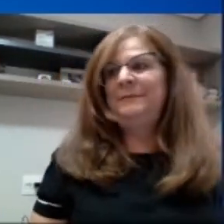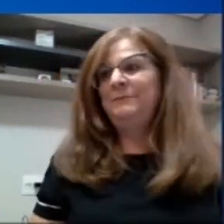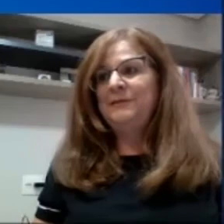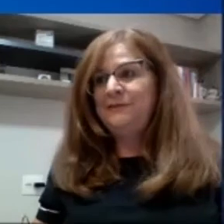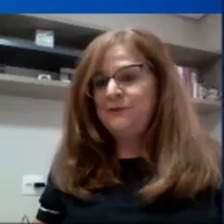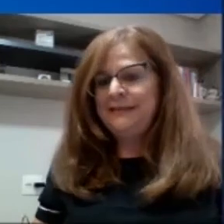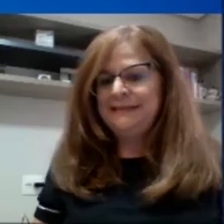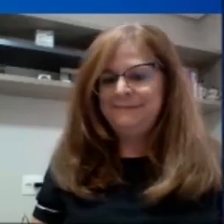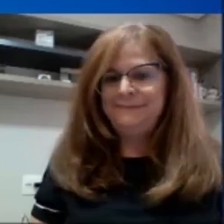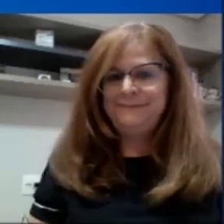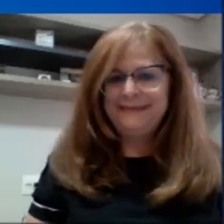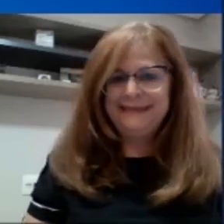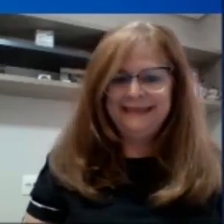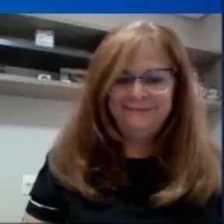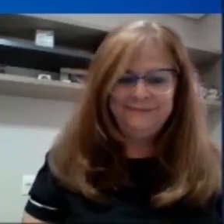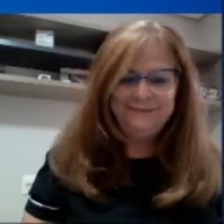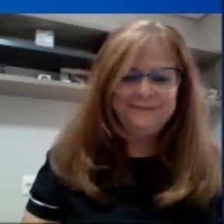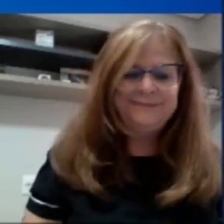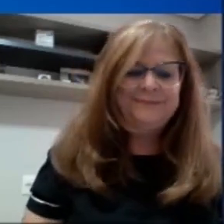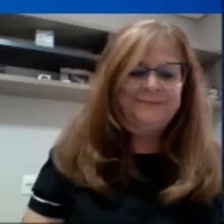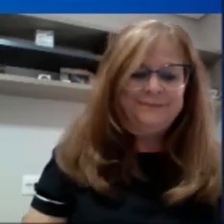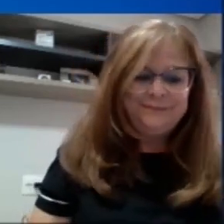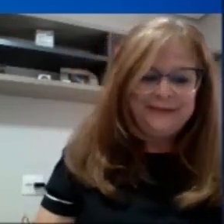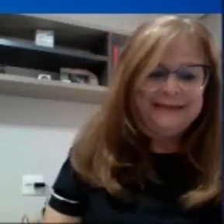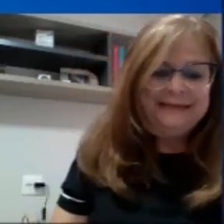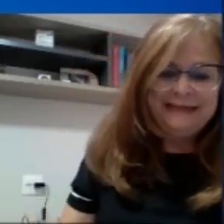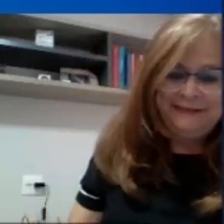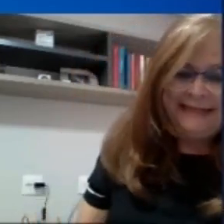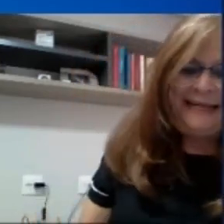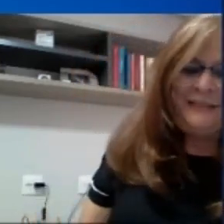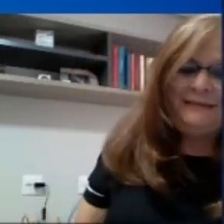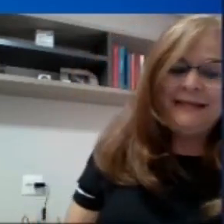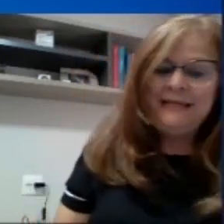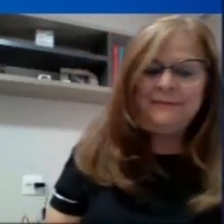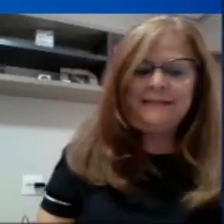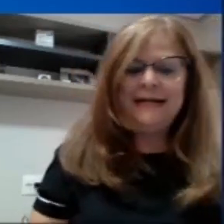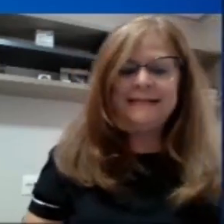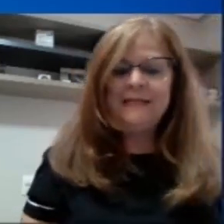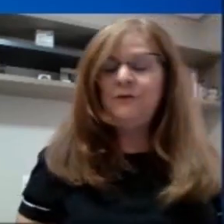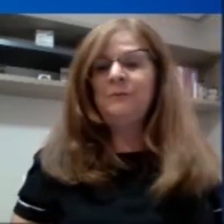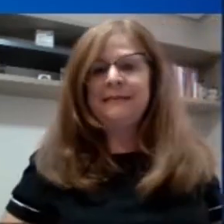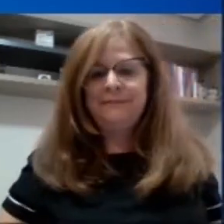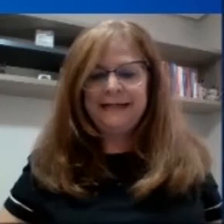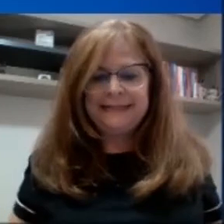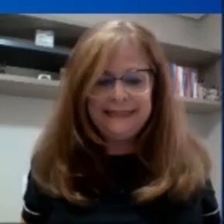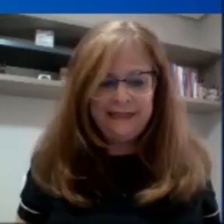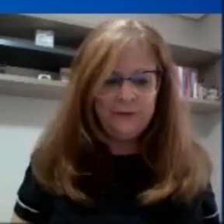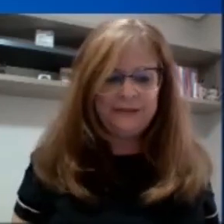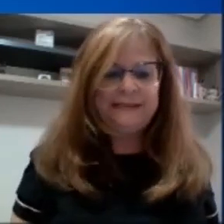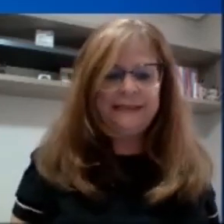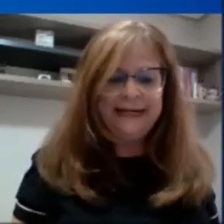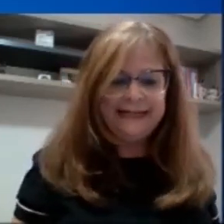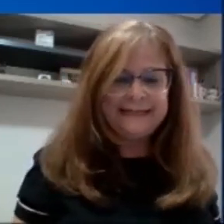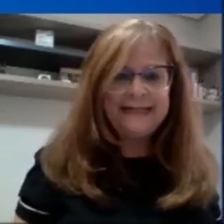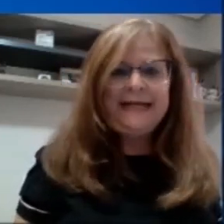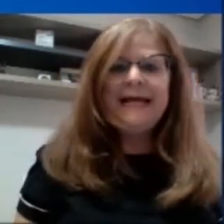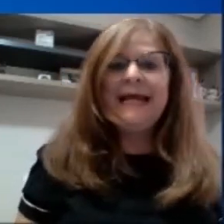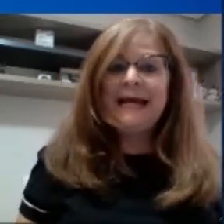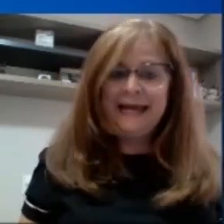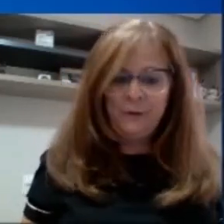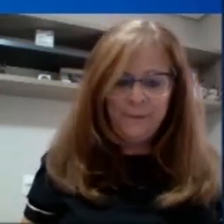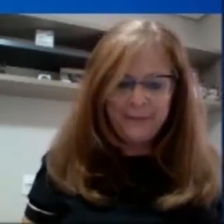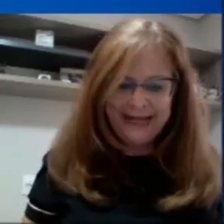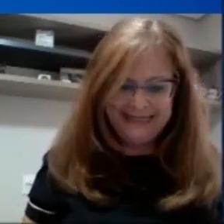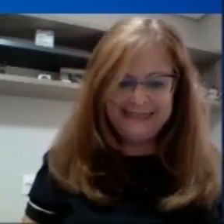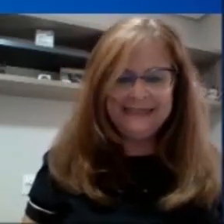das preposições, tá? Na verdade, então, a Libras, assim como as demais línguas de sinais, ela